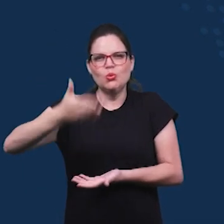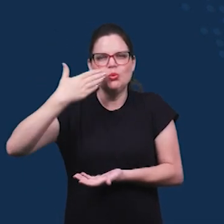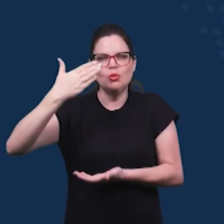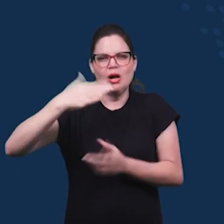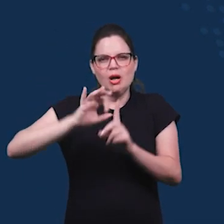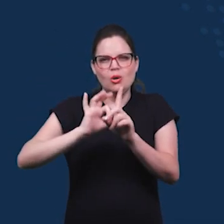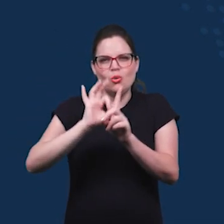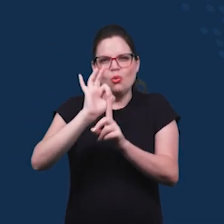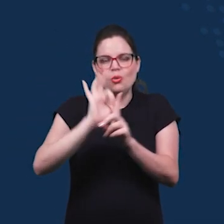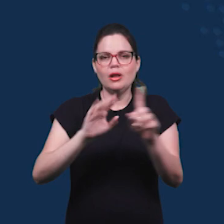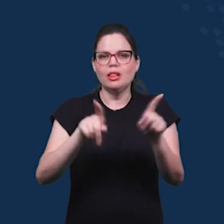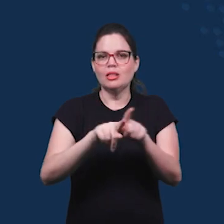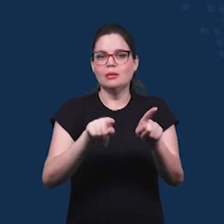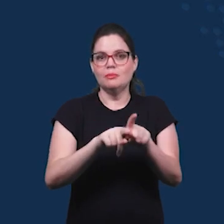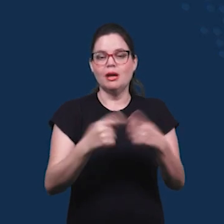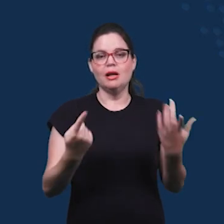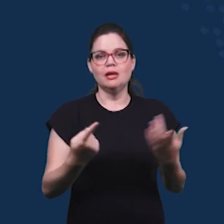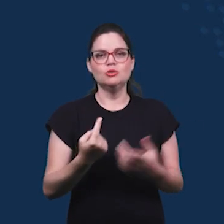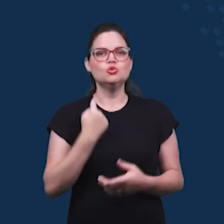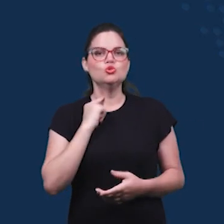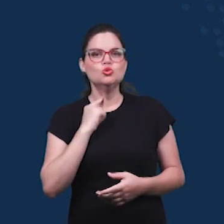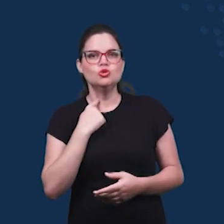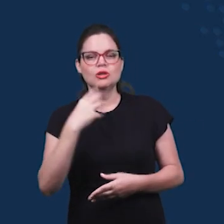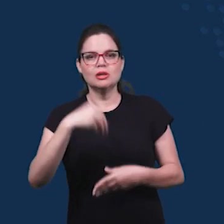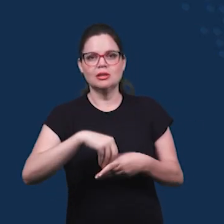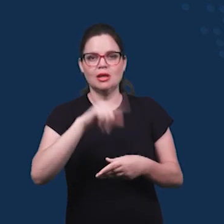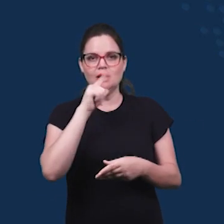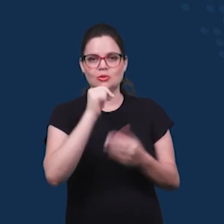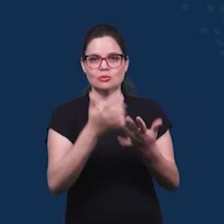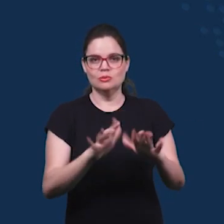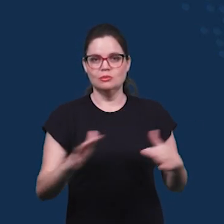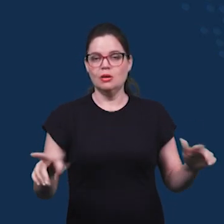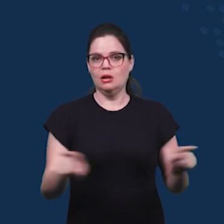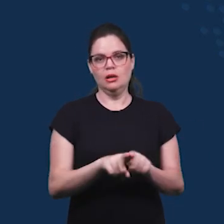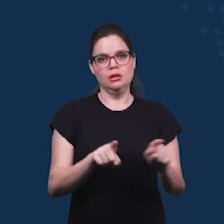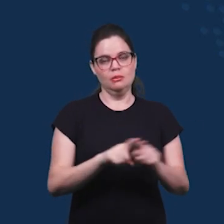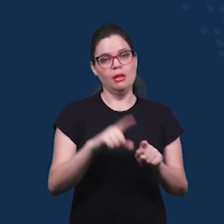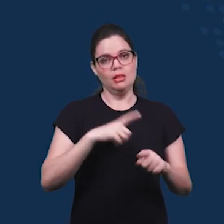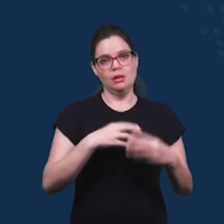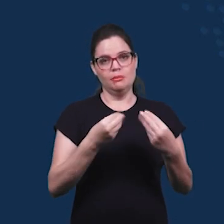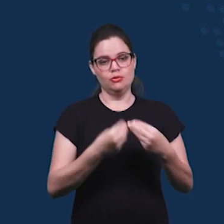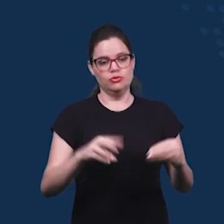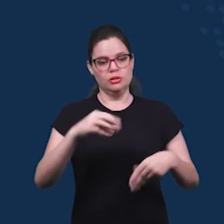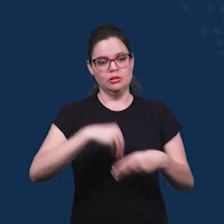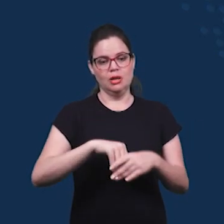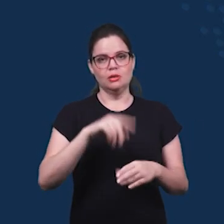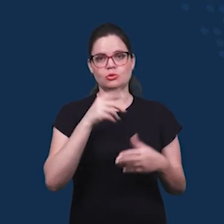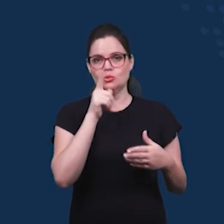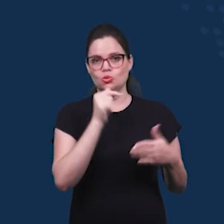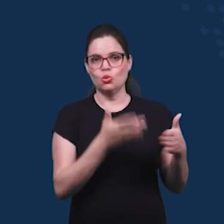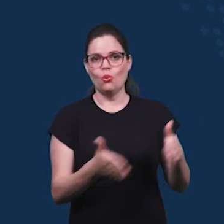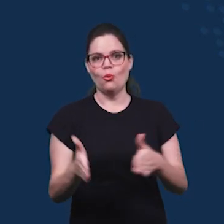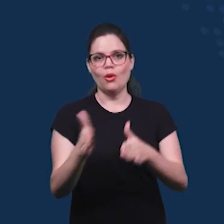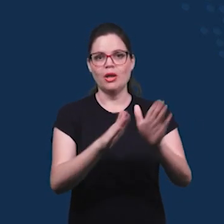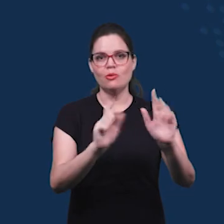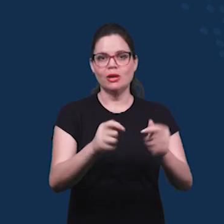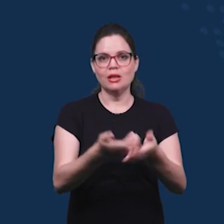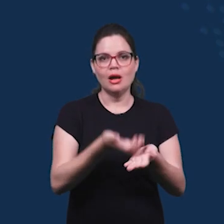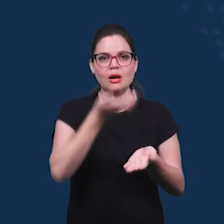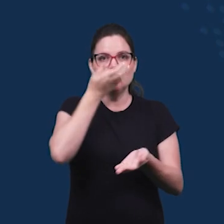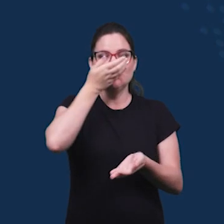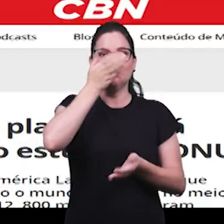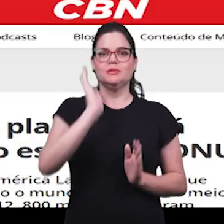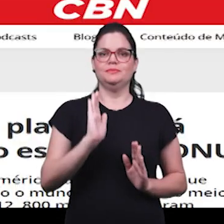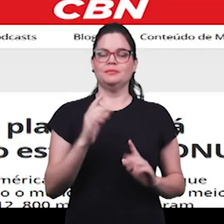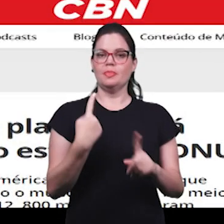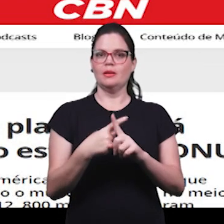um efeito no acesso à água potável pela população. E o texto diz assim a profecia diz assim que as águas se tornariam